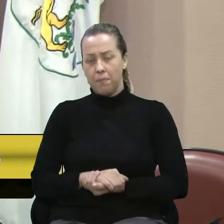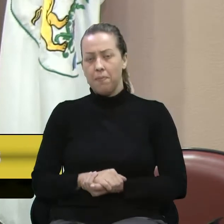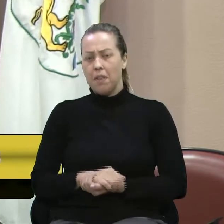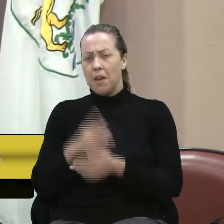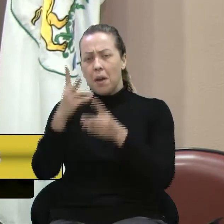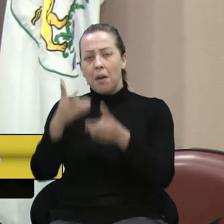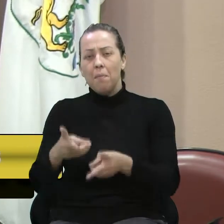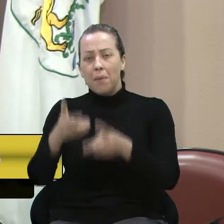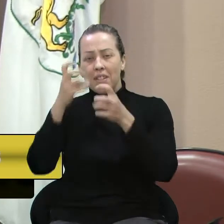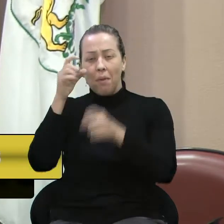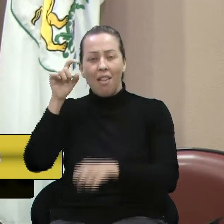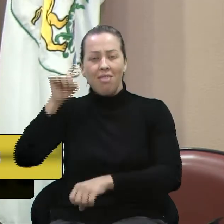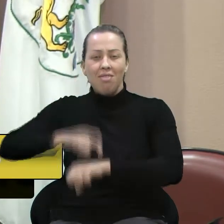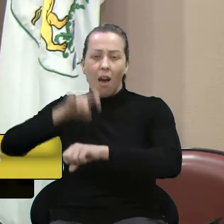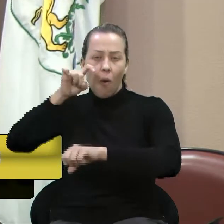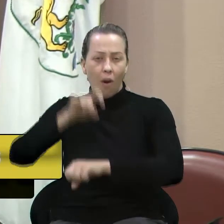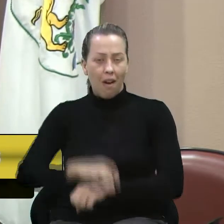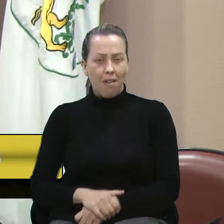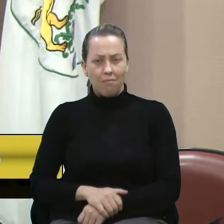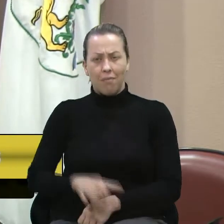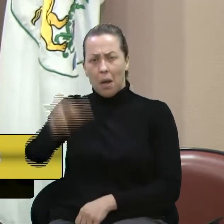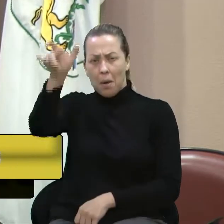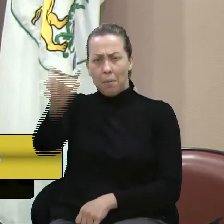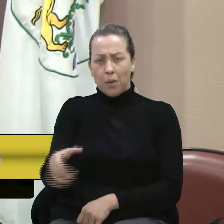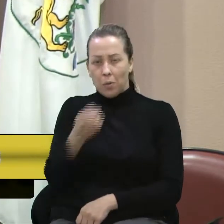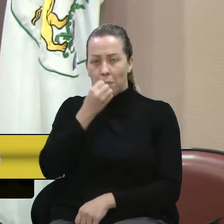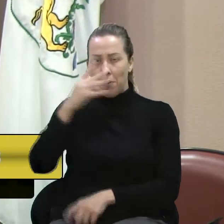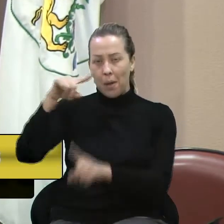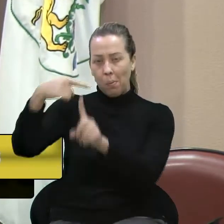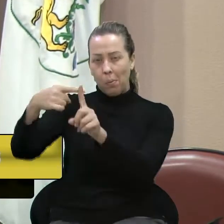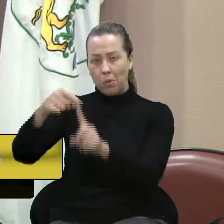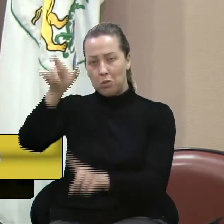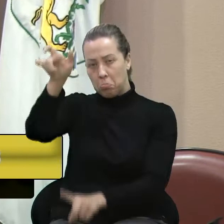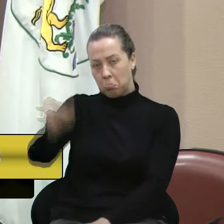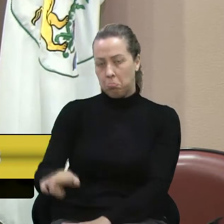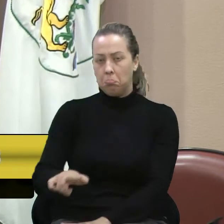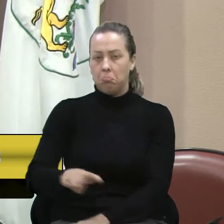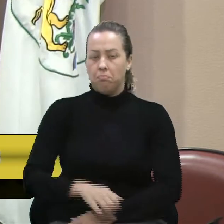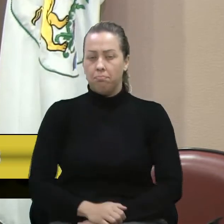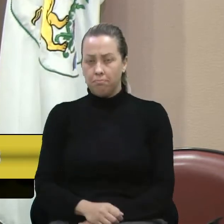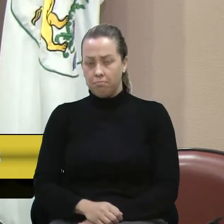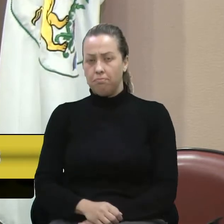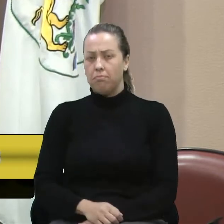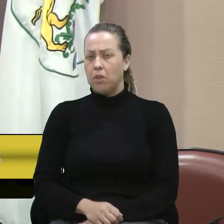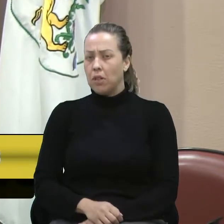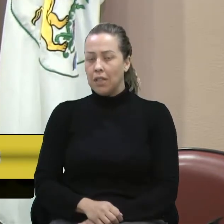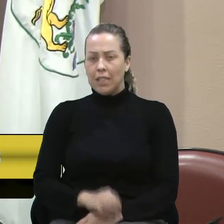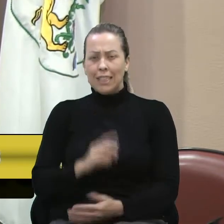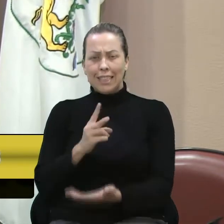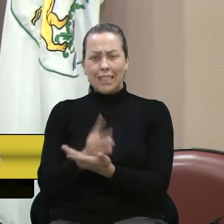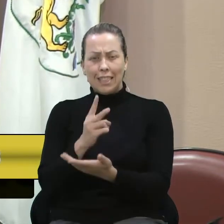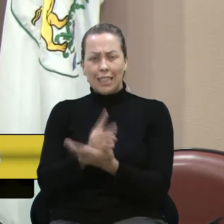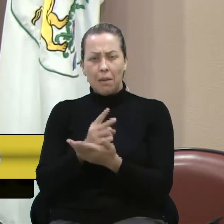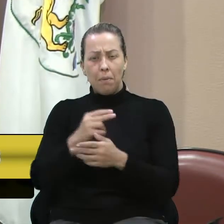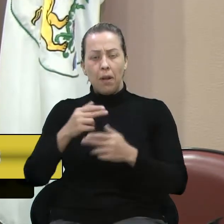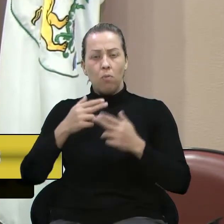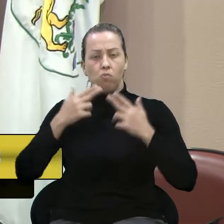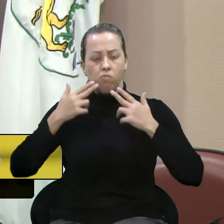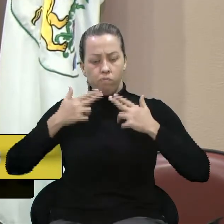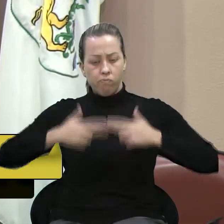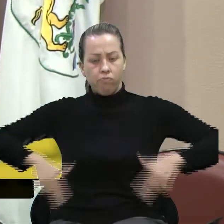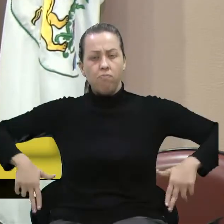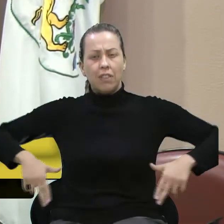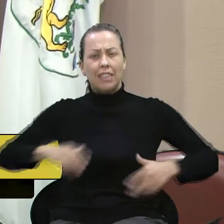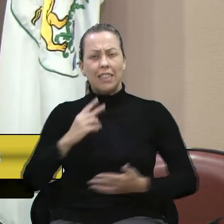percebia de cara a pessoa de bem que ele era. O quanto solícito era o Paulo Cancian,